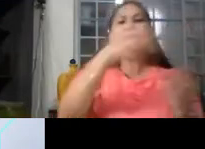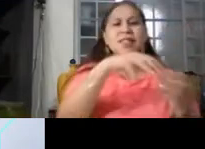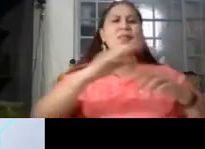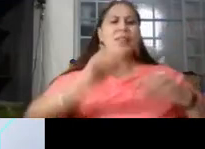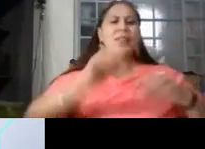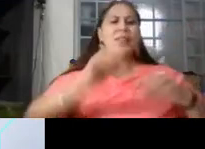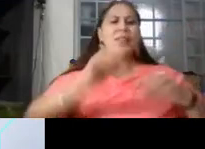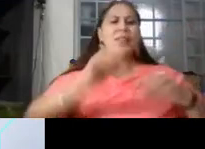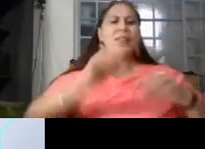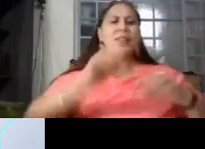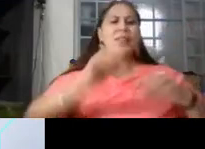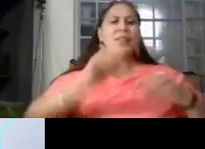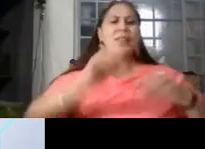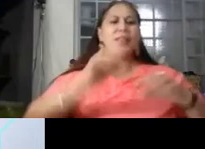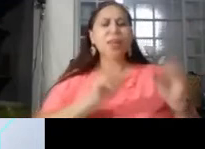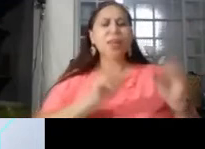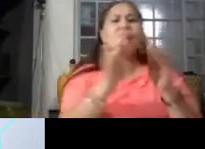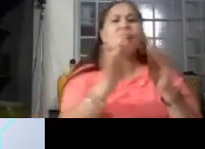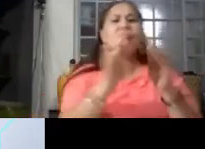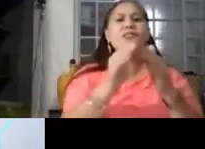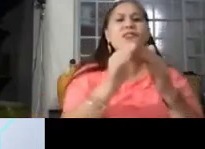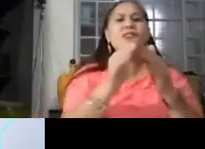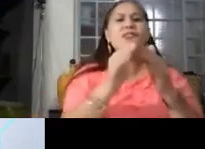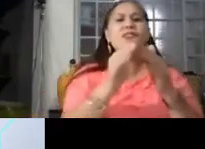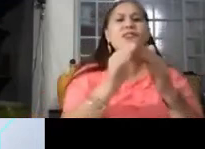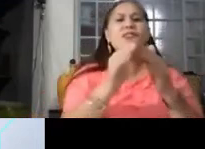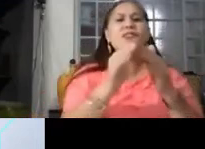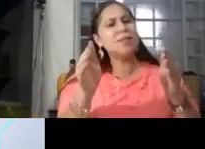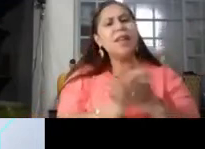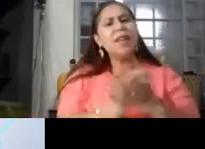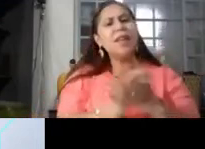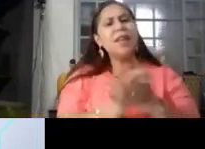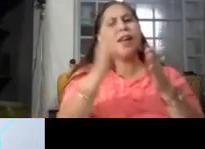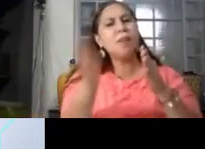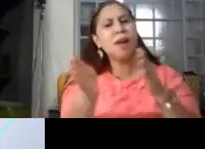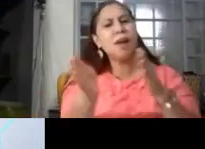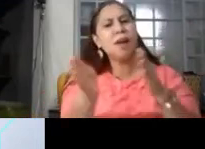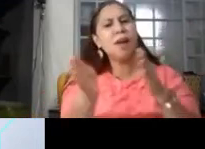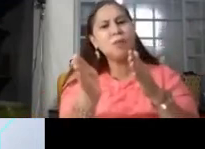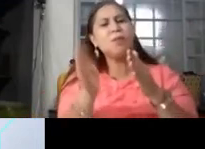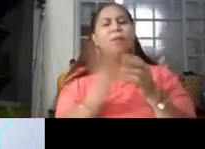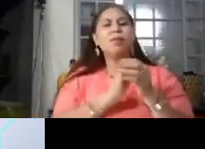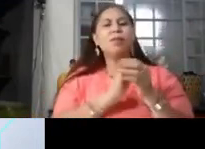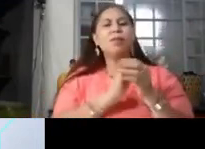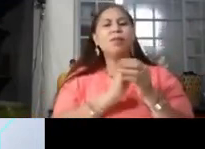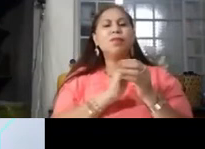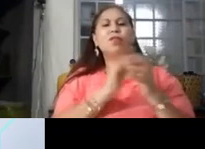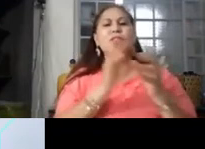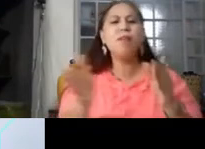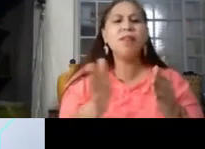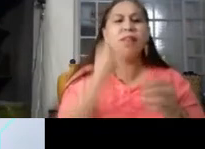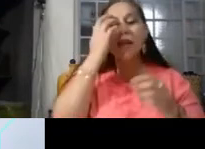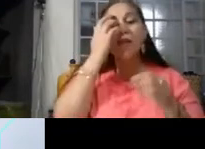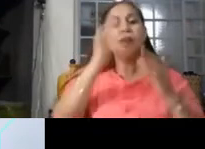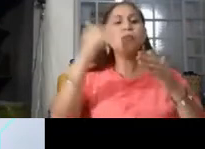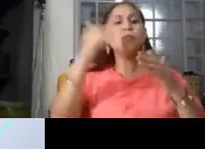a ação que ele sofreu? E aí vai ter os complementos, né? Se for verbal, se o complemento for verbal, vai ter uma